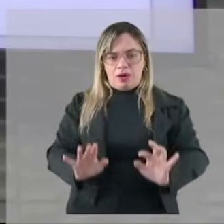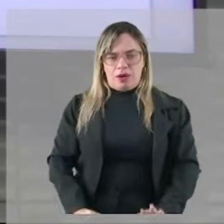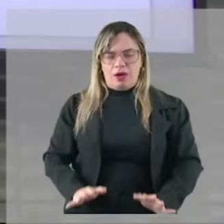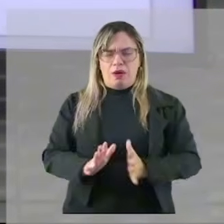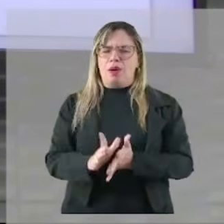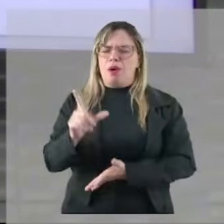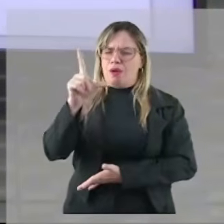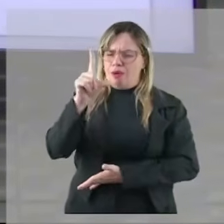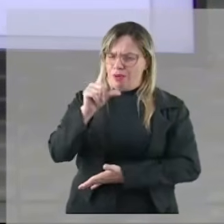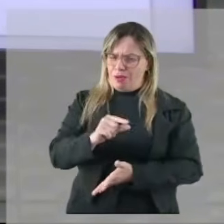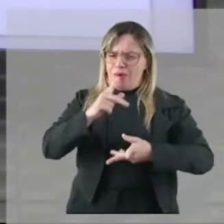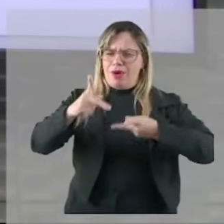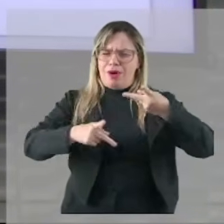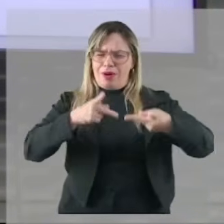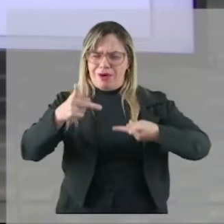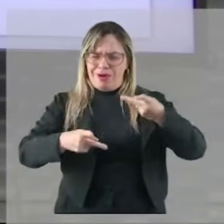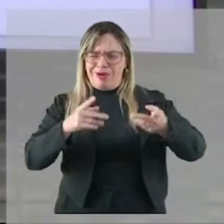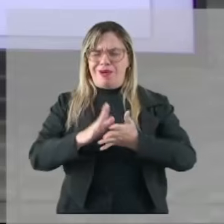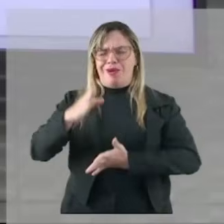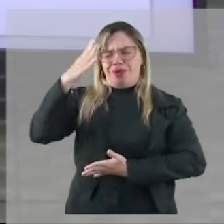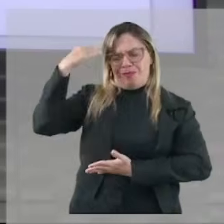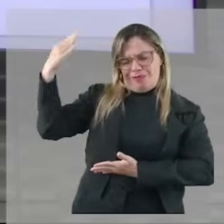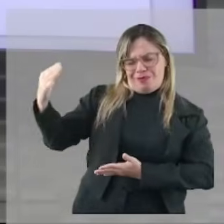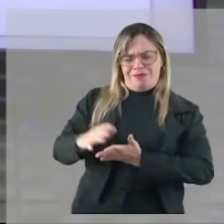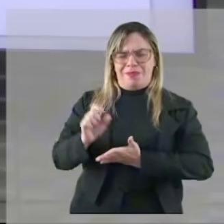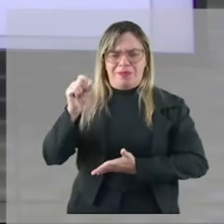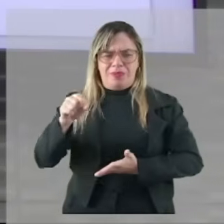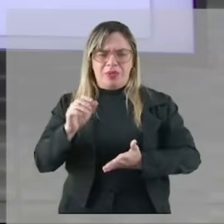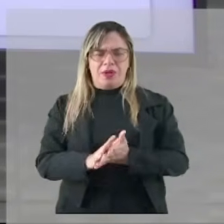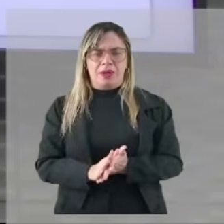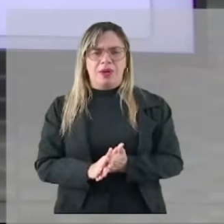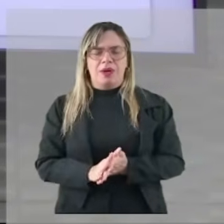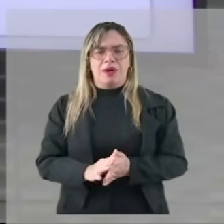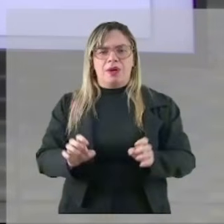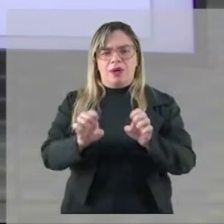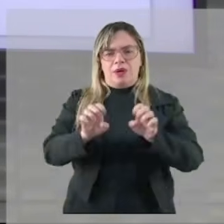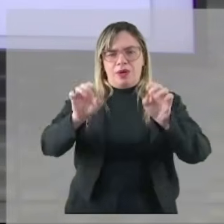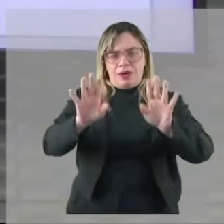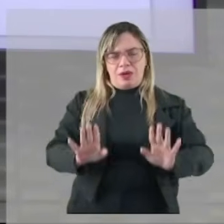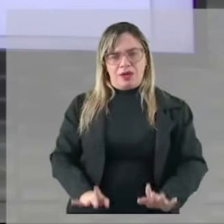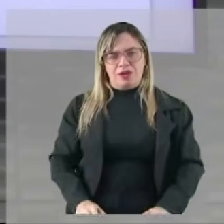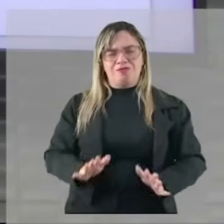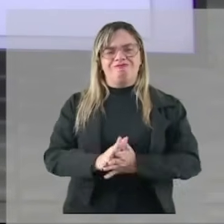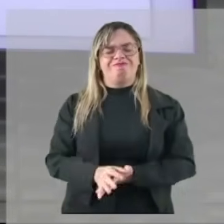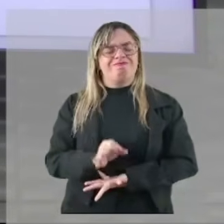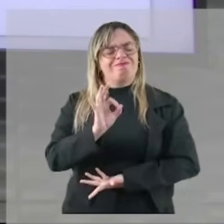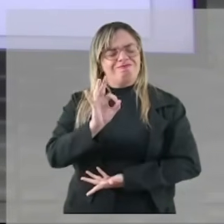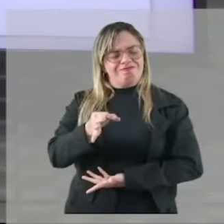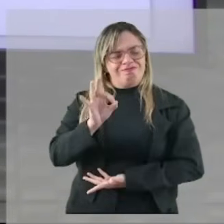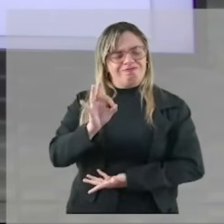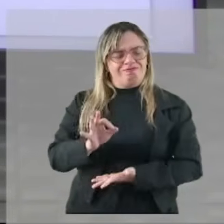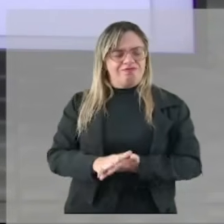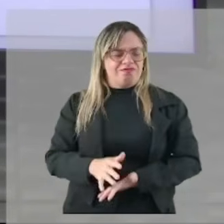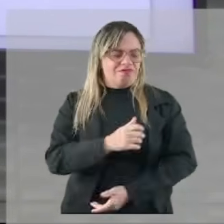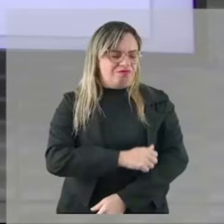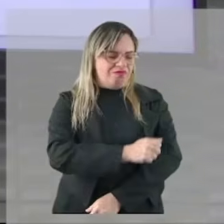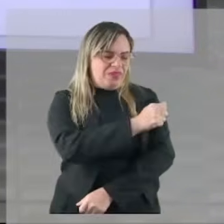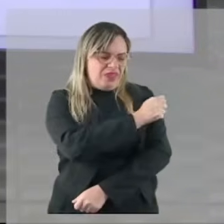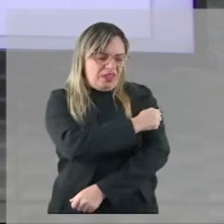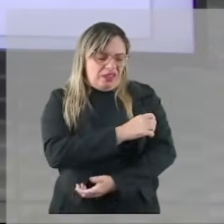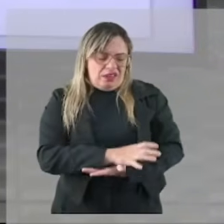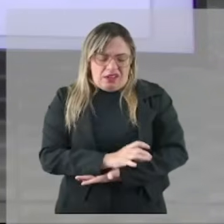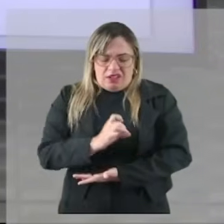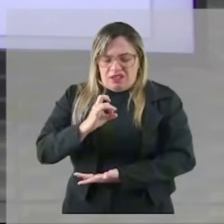pouquinho da famosa estequiometria. Eu tenho certeza que muitos dos alunos têm um temor, né, com relação aos